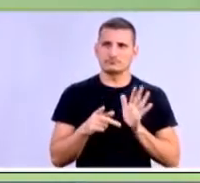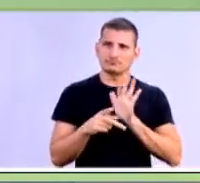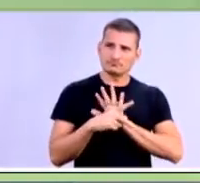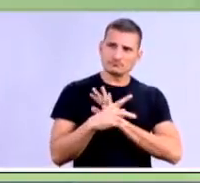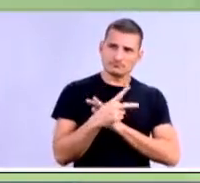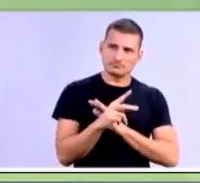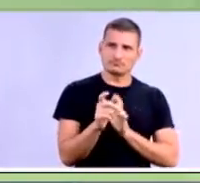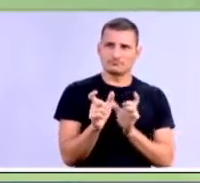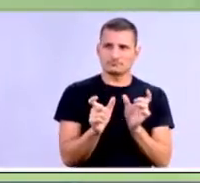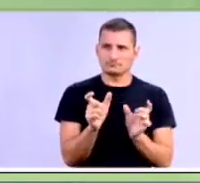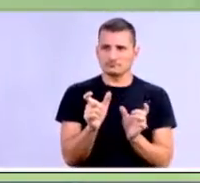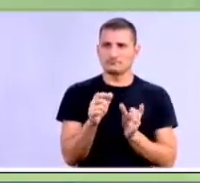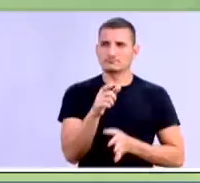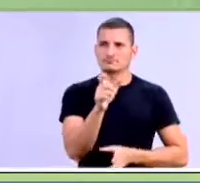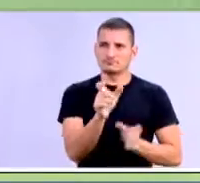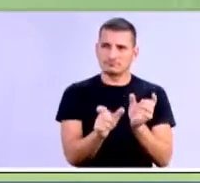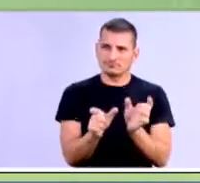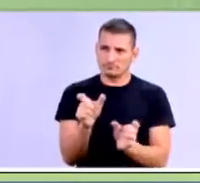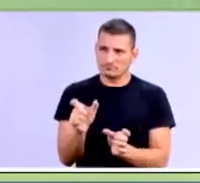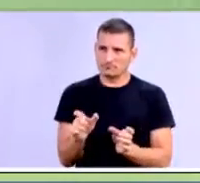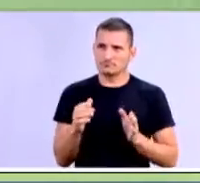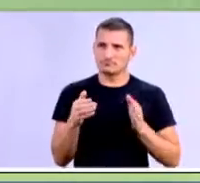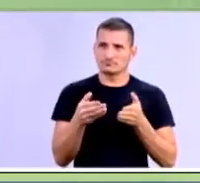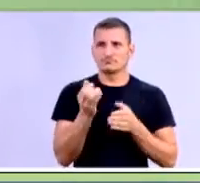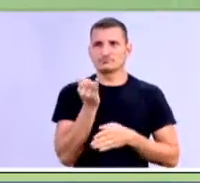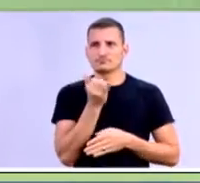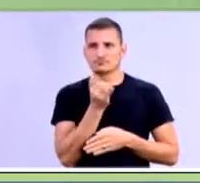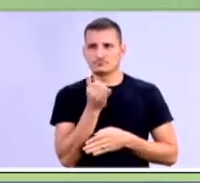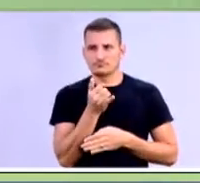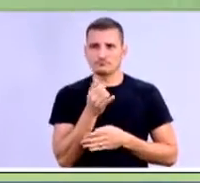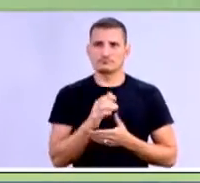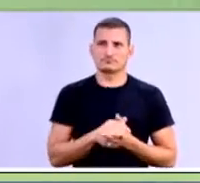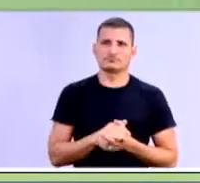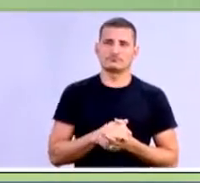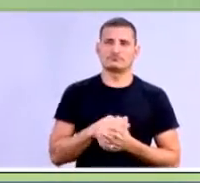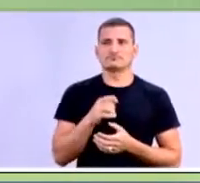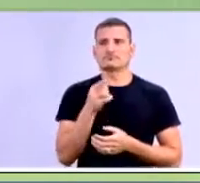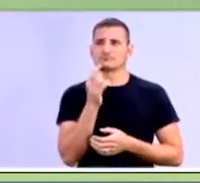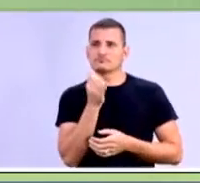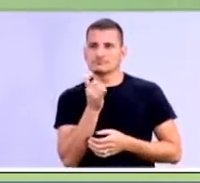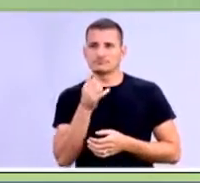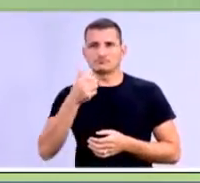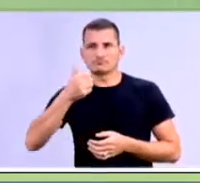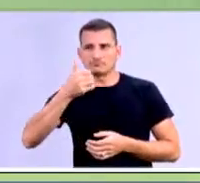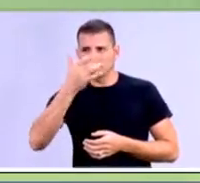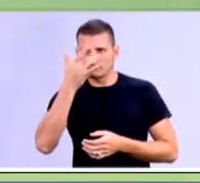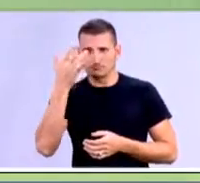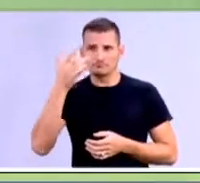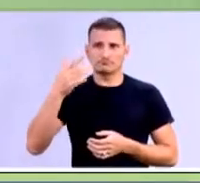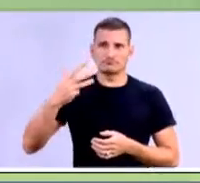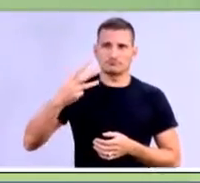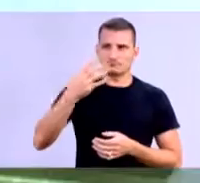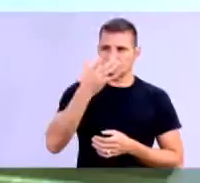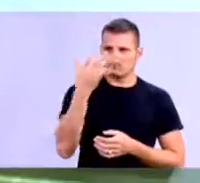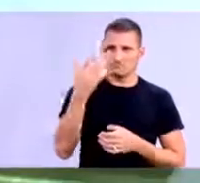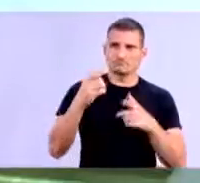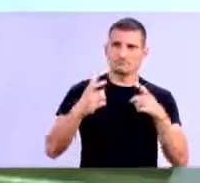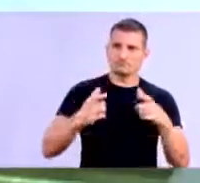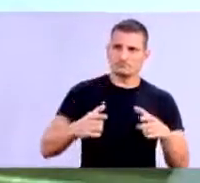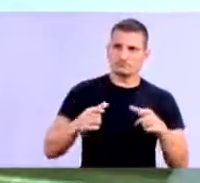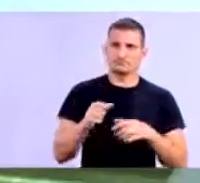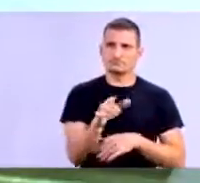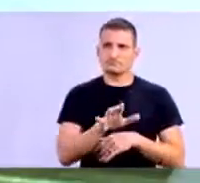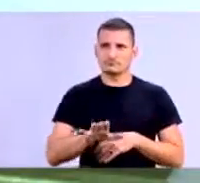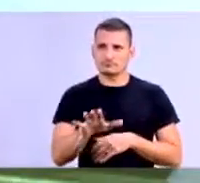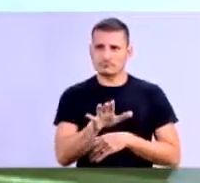com personagens, foco narrativo, se o narrador está em primeira pessoa, se está em terceira pessoa, um lugar, um